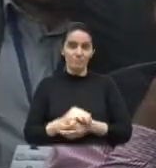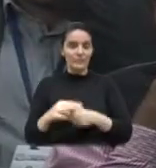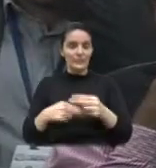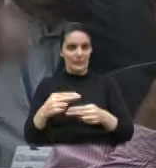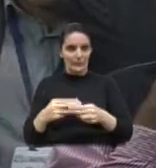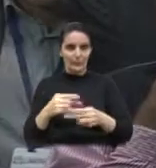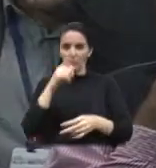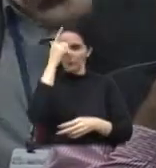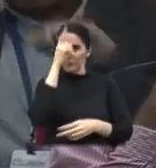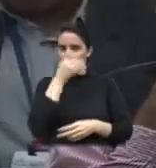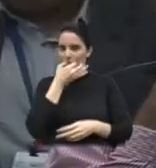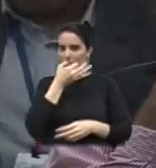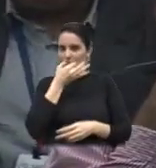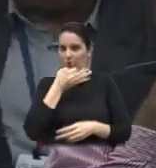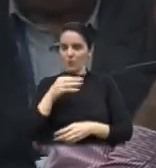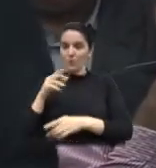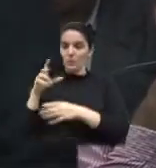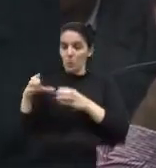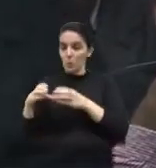partido